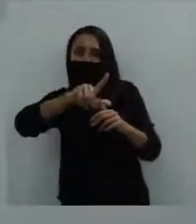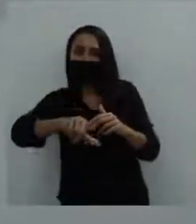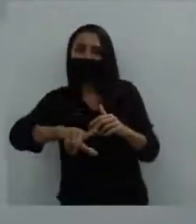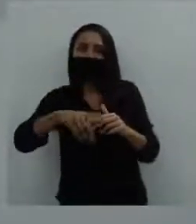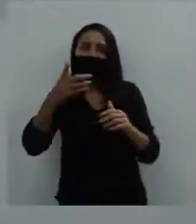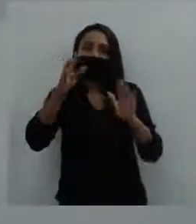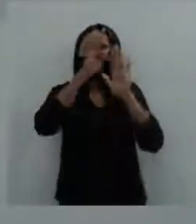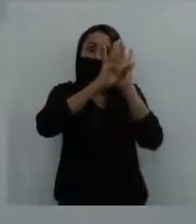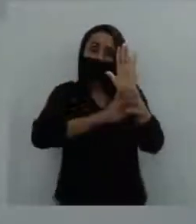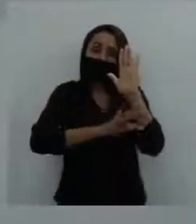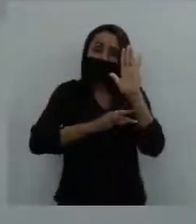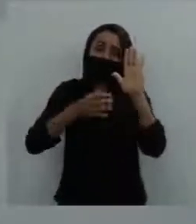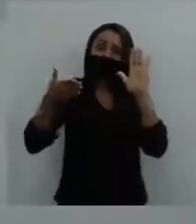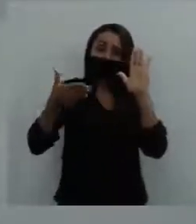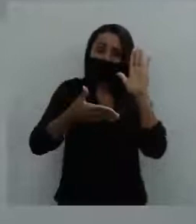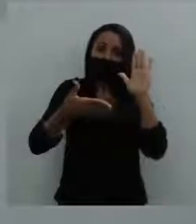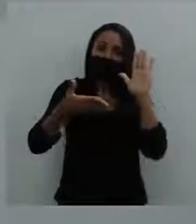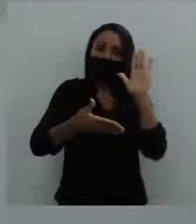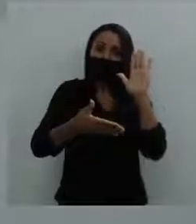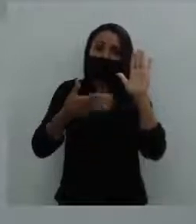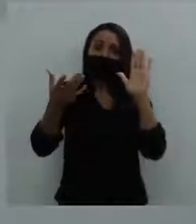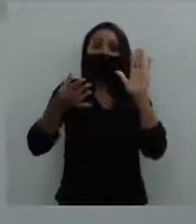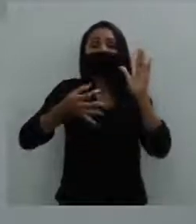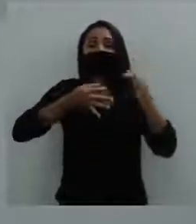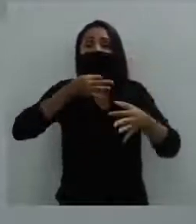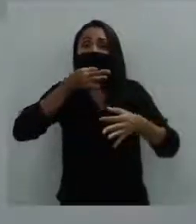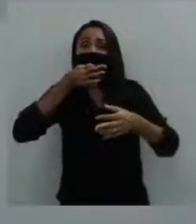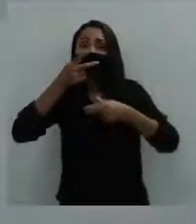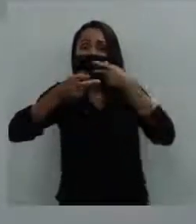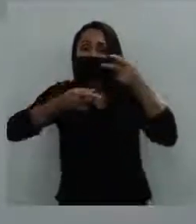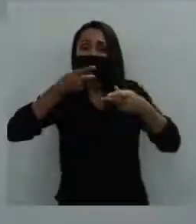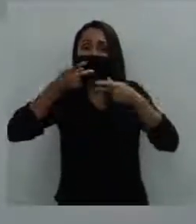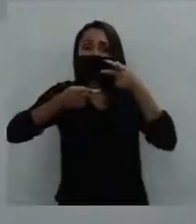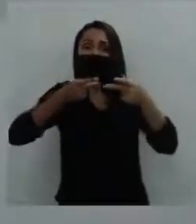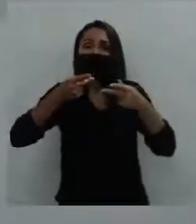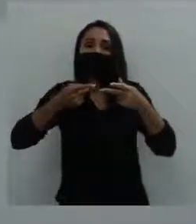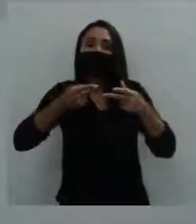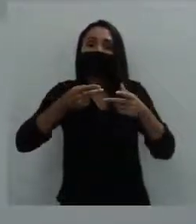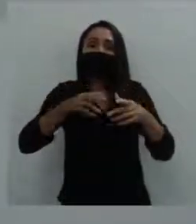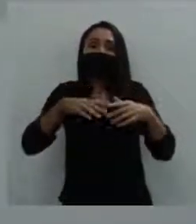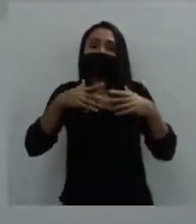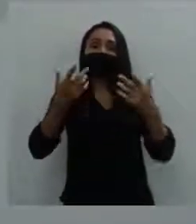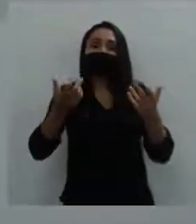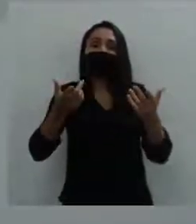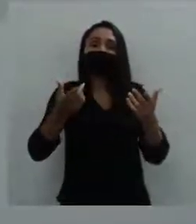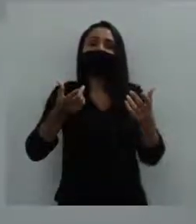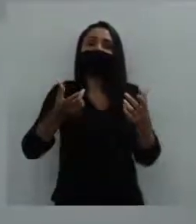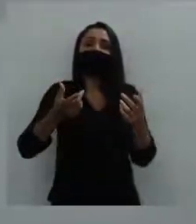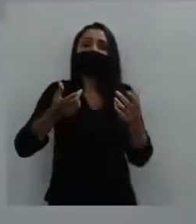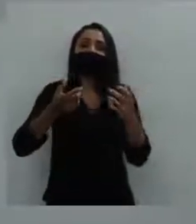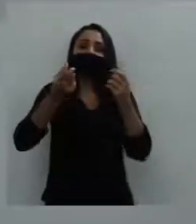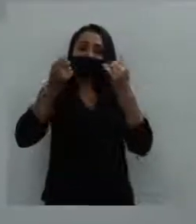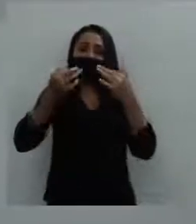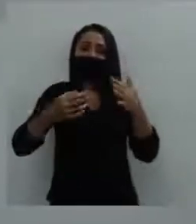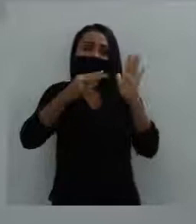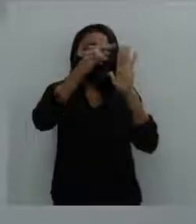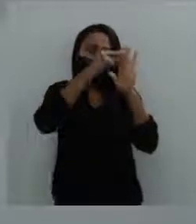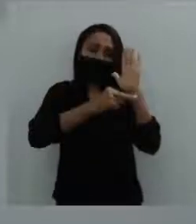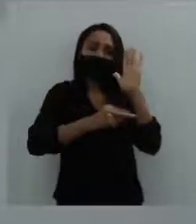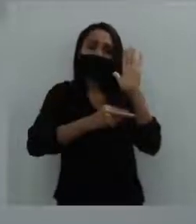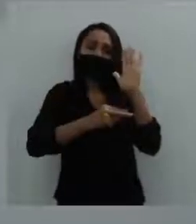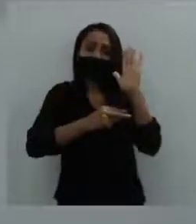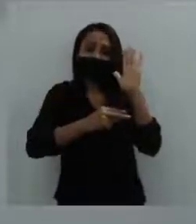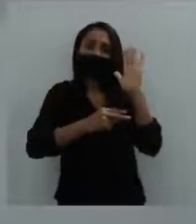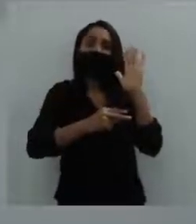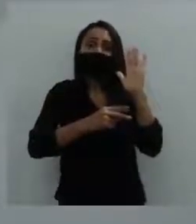textos de hoje são os textos orais da ficção para serem o quê? Declamados, lidos em